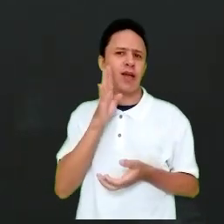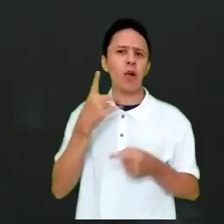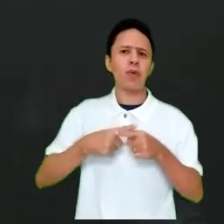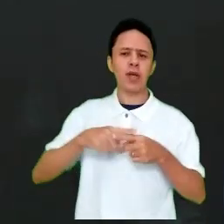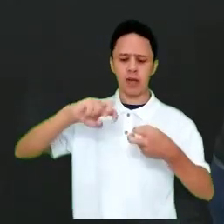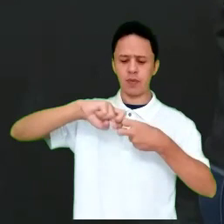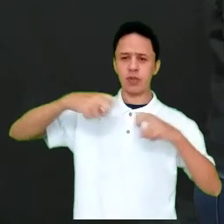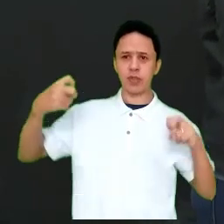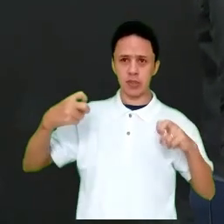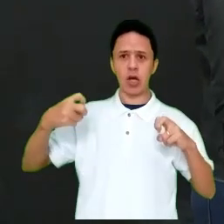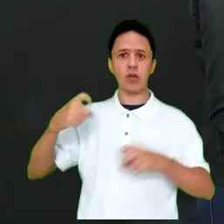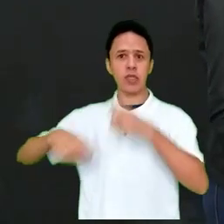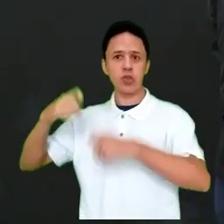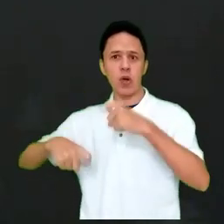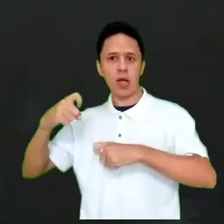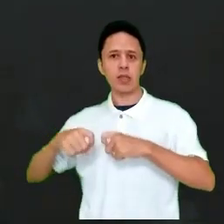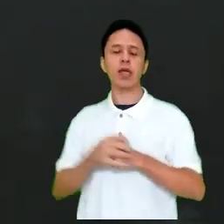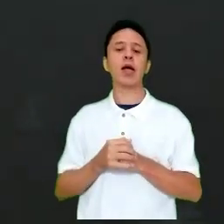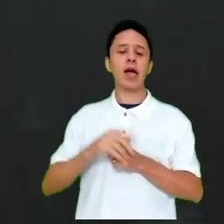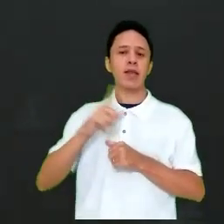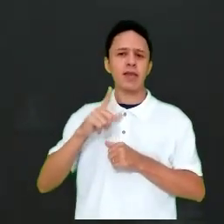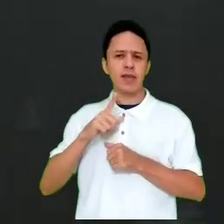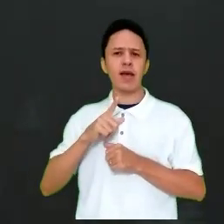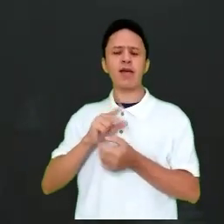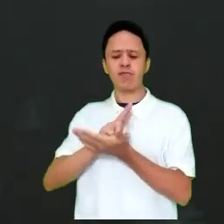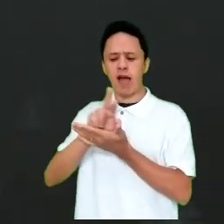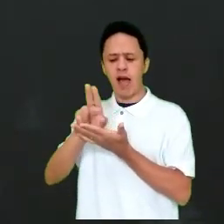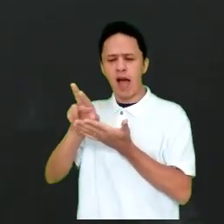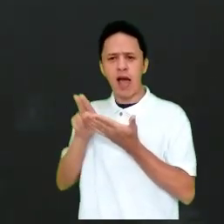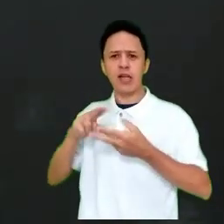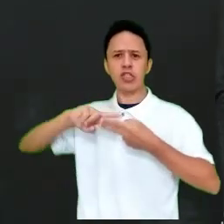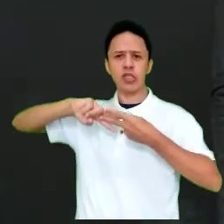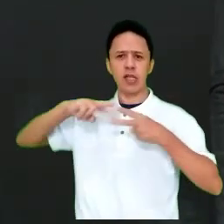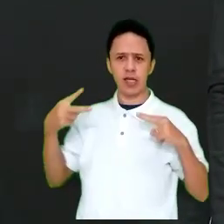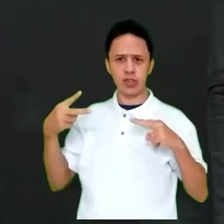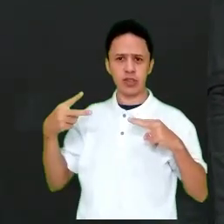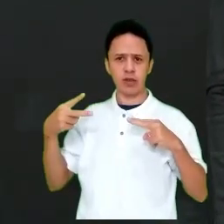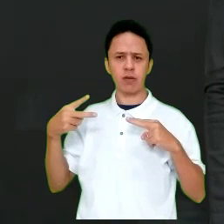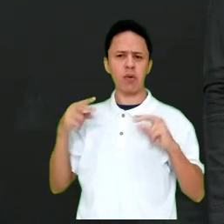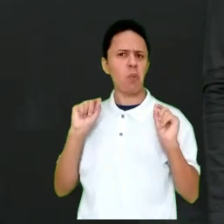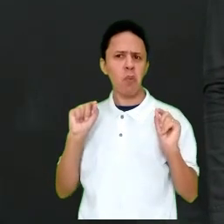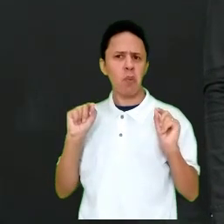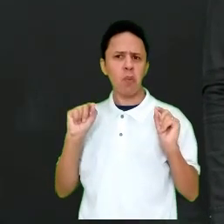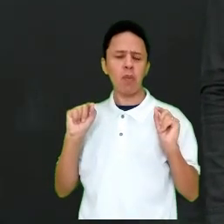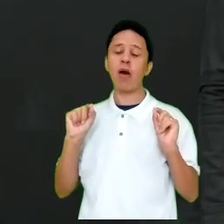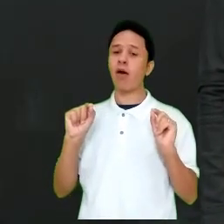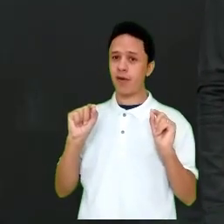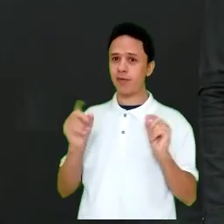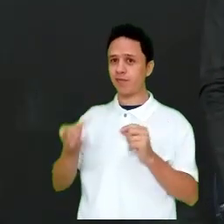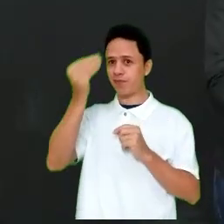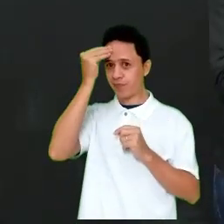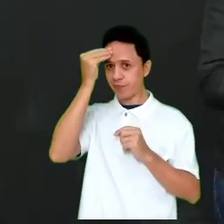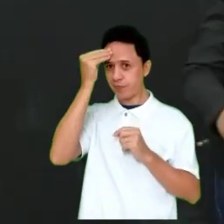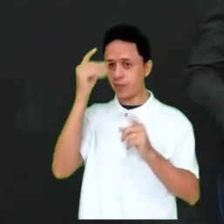graça da reprodução sexuada? O fato dela garantir a variabilidade genética. Então assim, grave